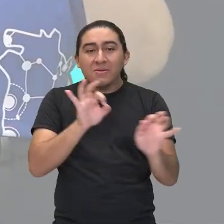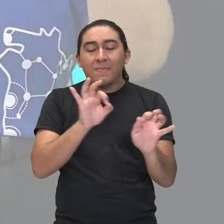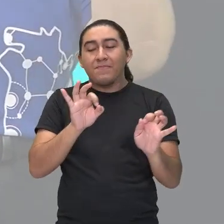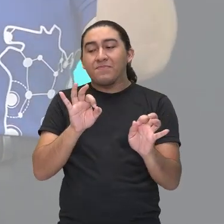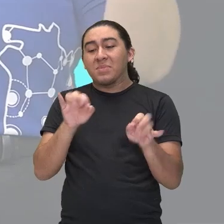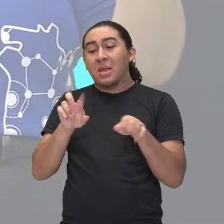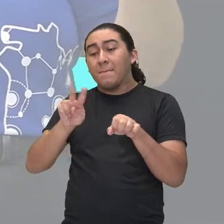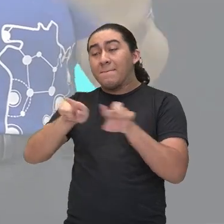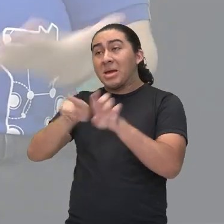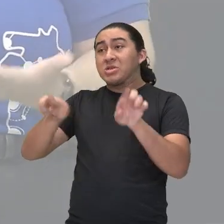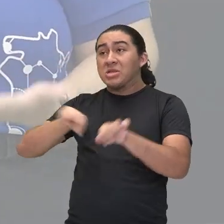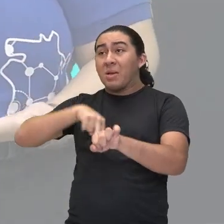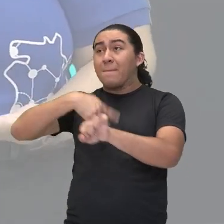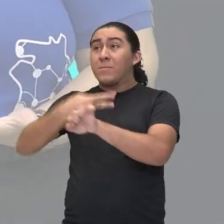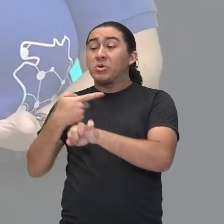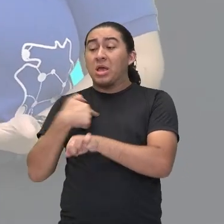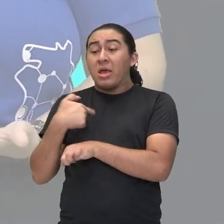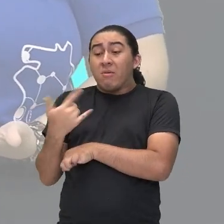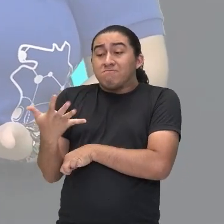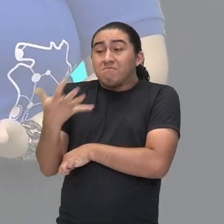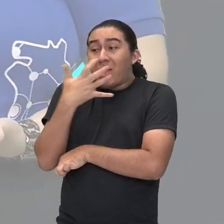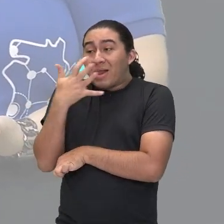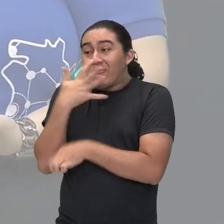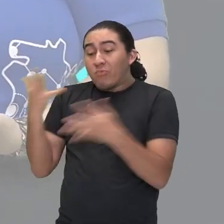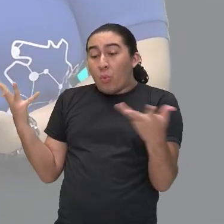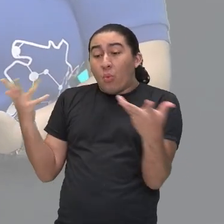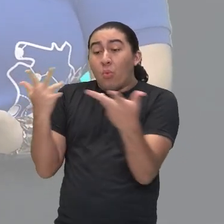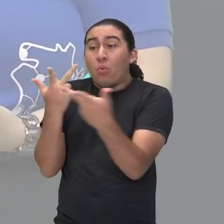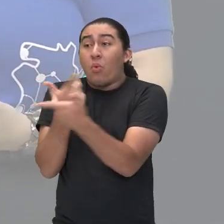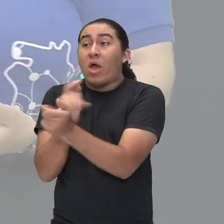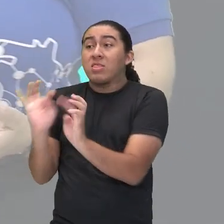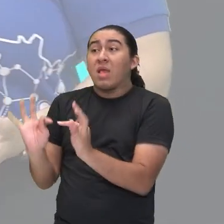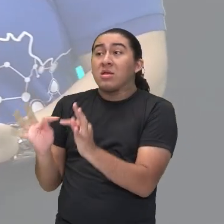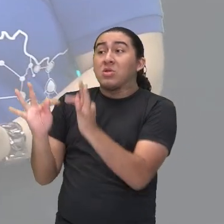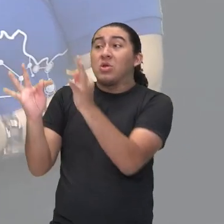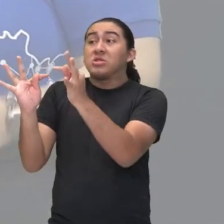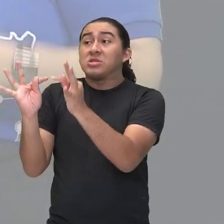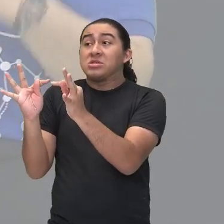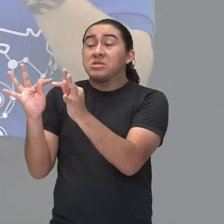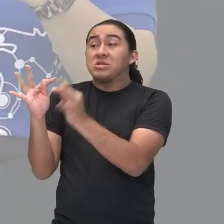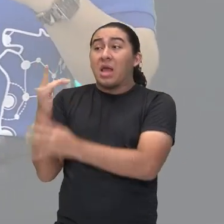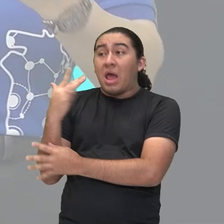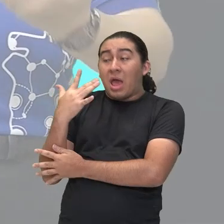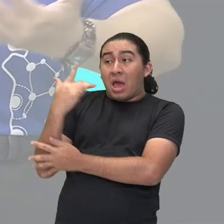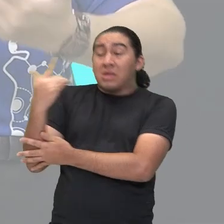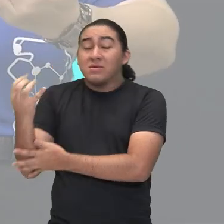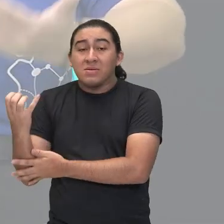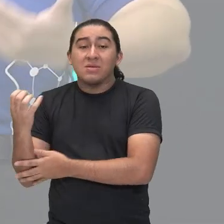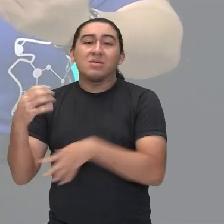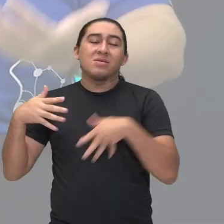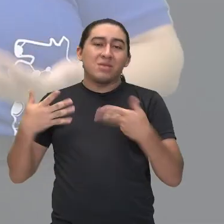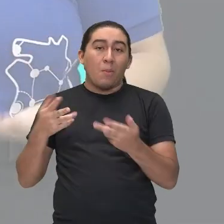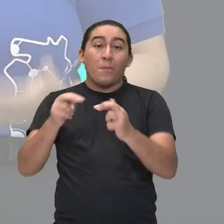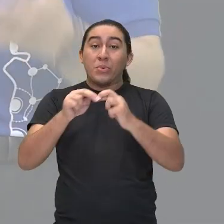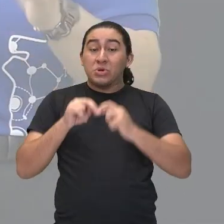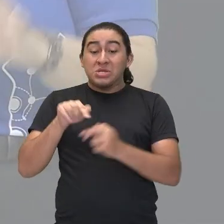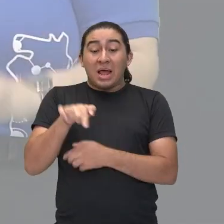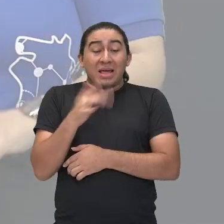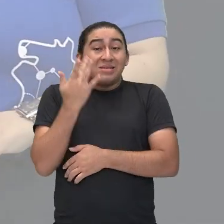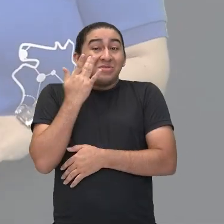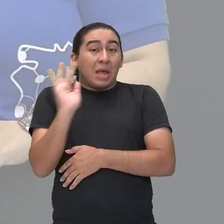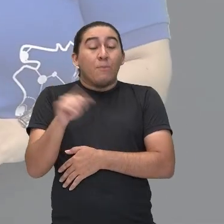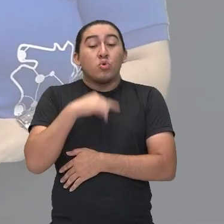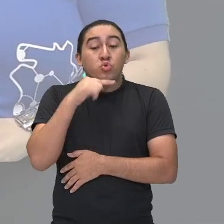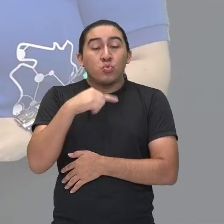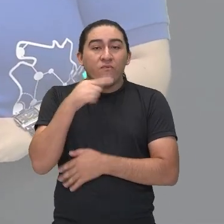completamente maravilhada pela tecnologia, como os futuristas, e é por isso que ela não sabe em que